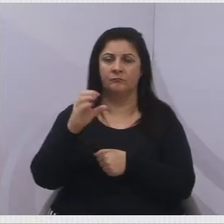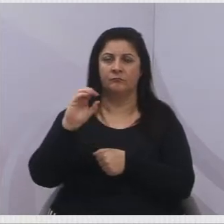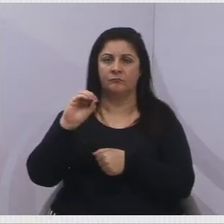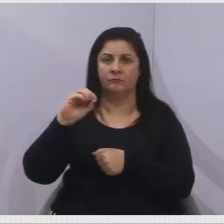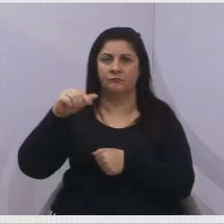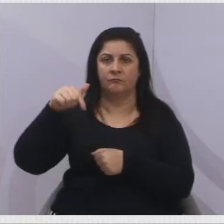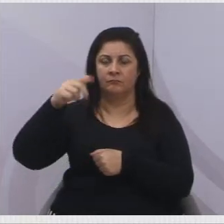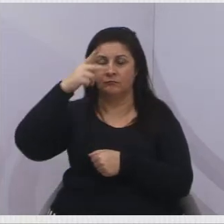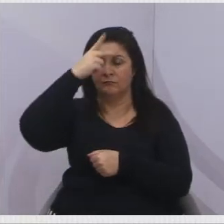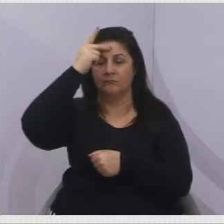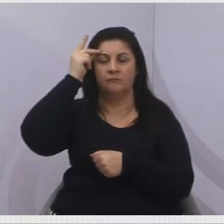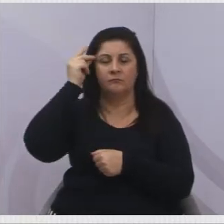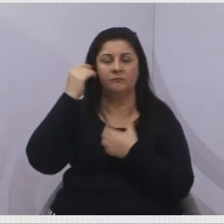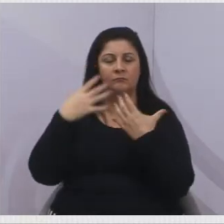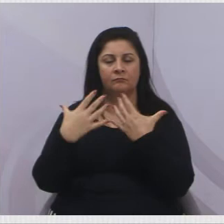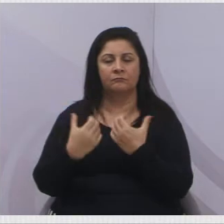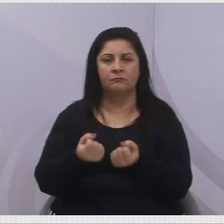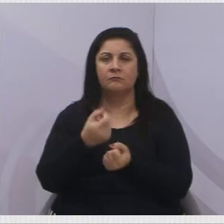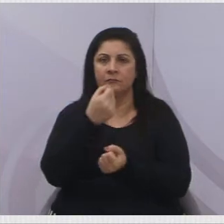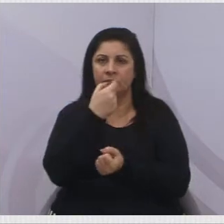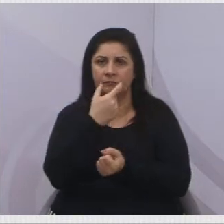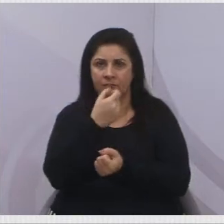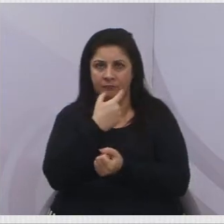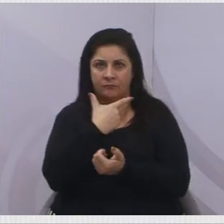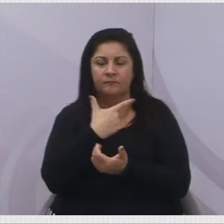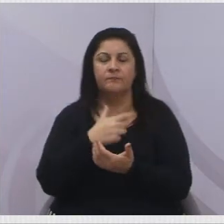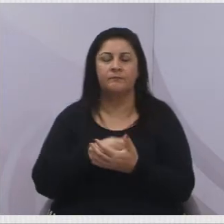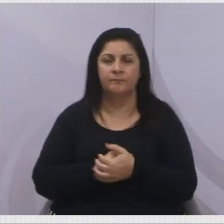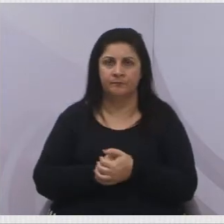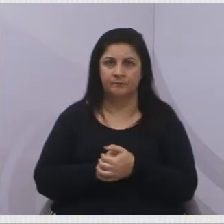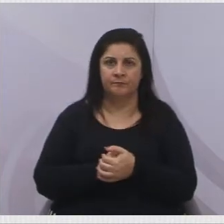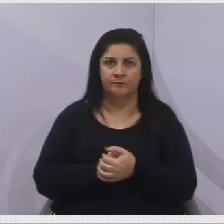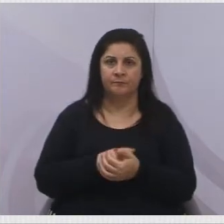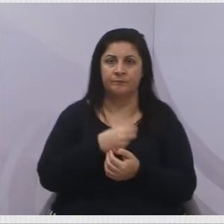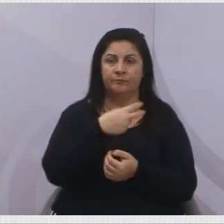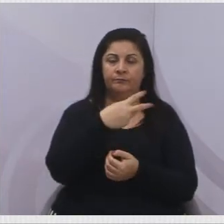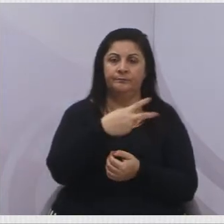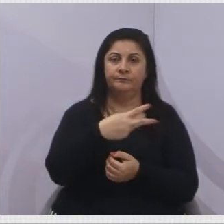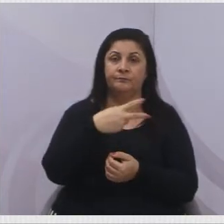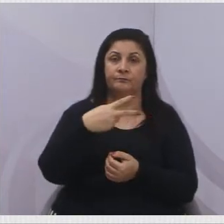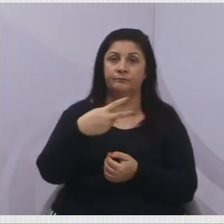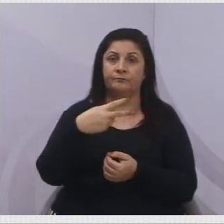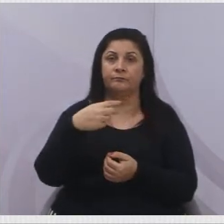77.607 pacientes assistidos, que se beneficiaram com